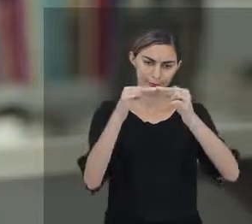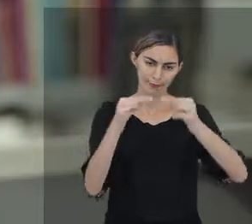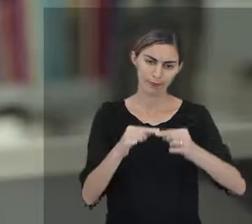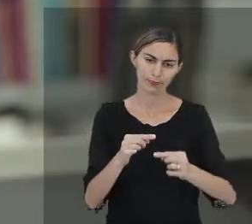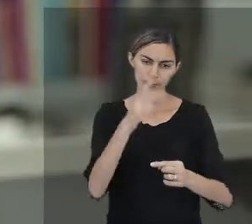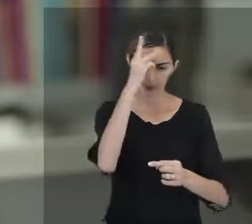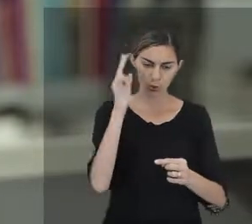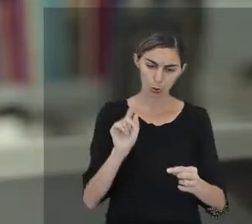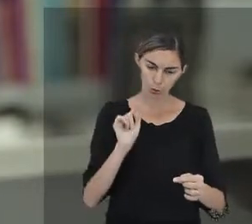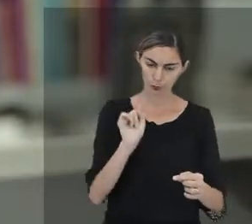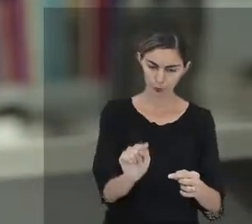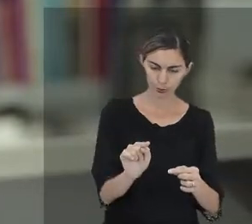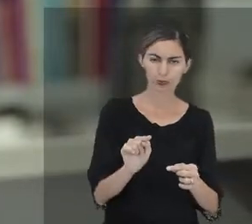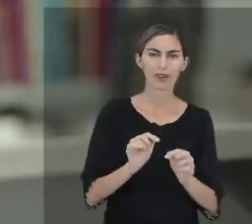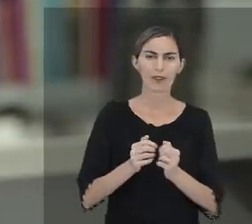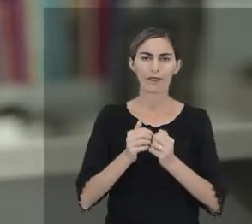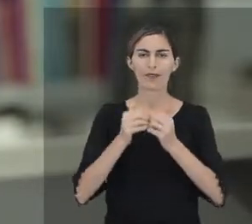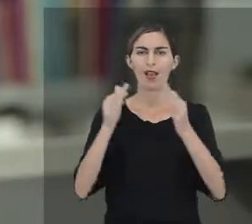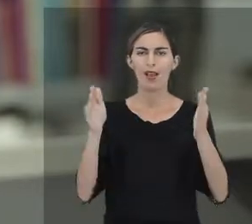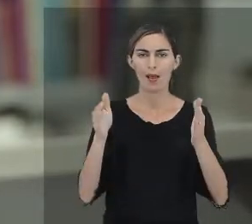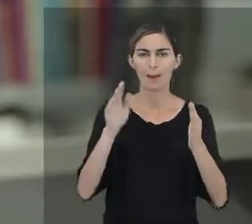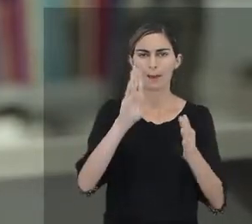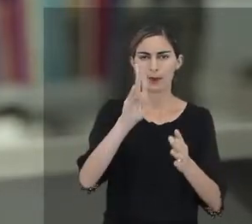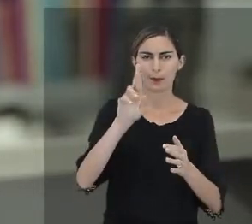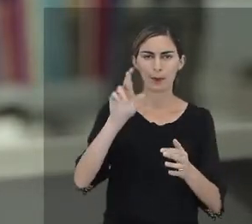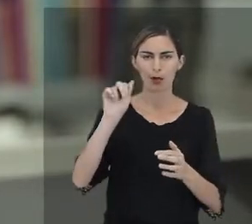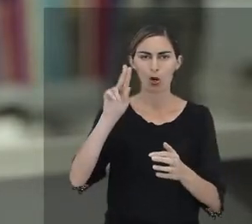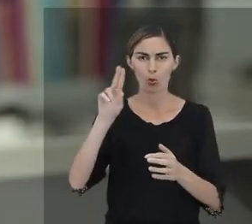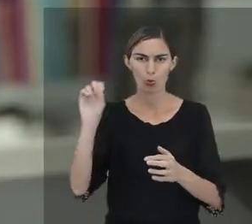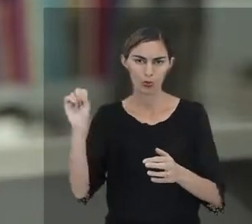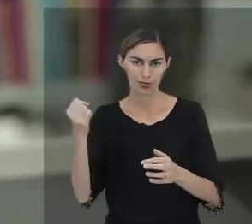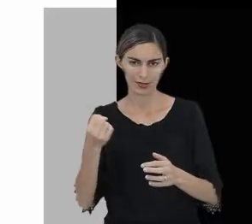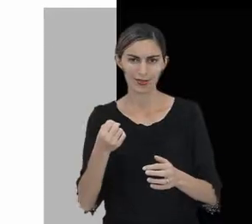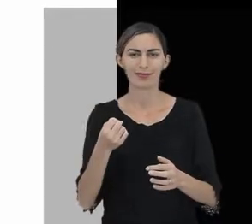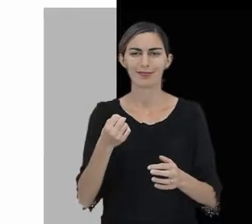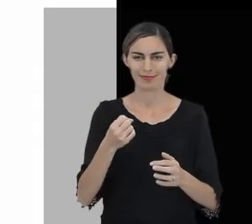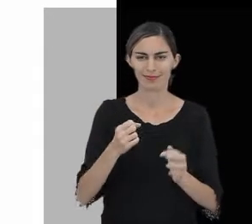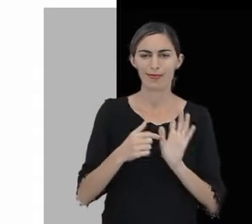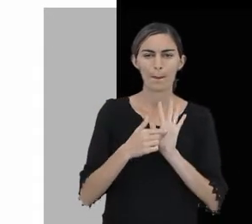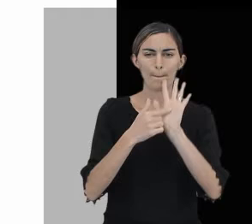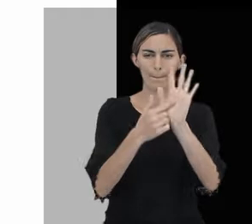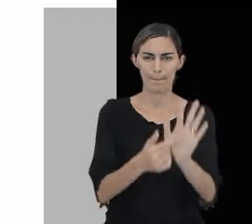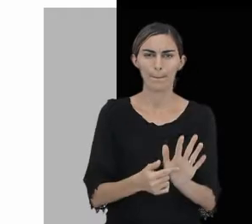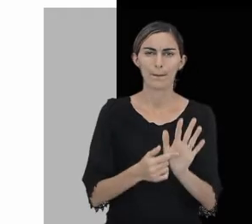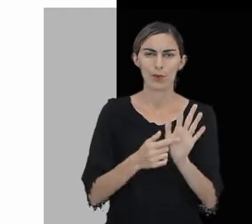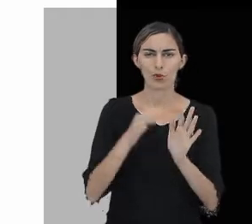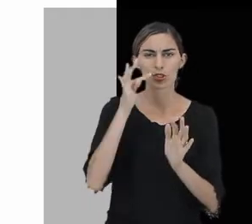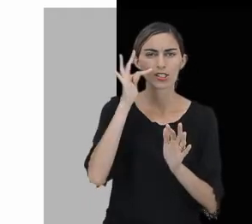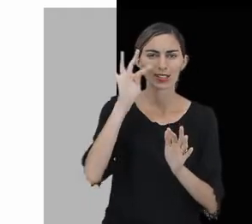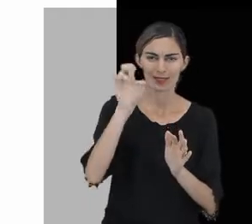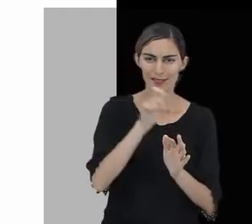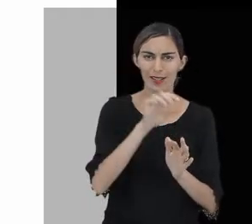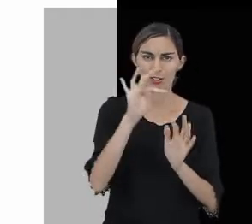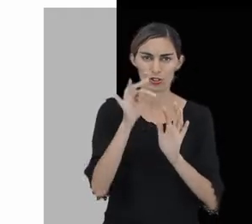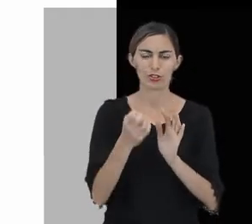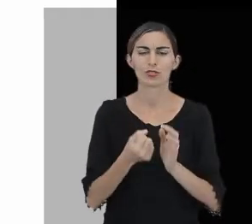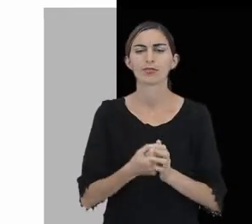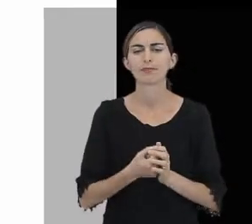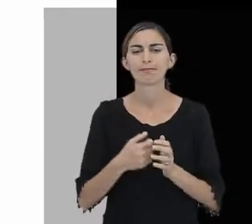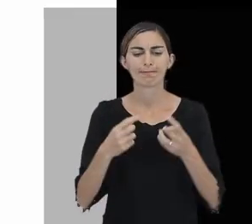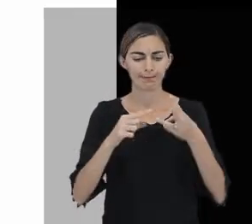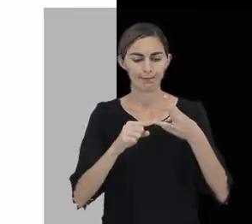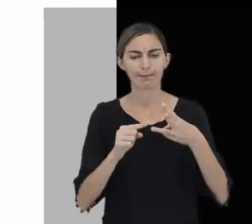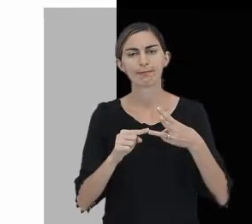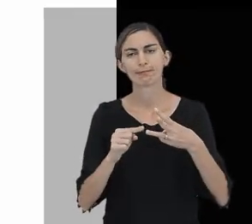usuário clicar nesse link, ele vai abrir o browser com o endereço especificado no atributo text. E